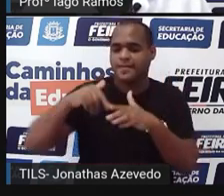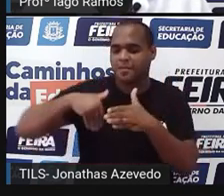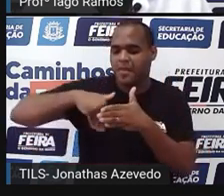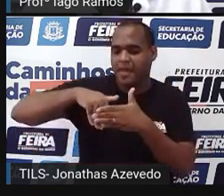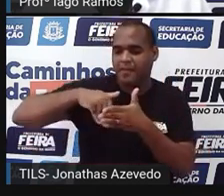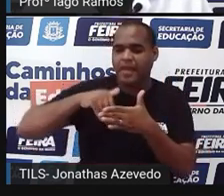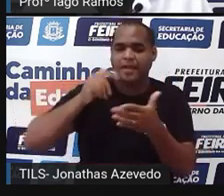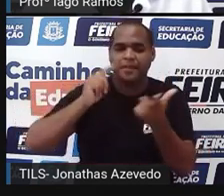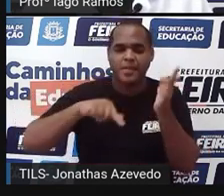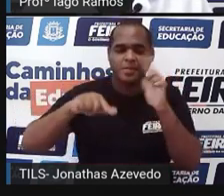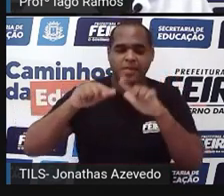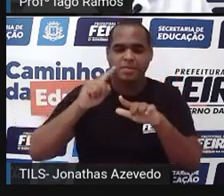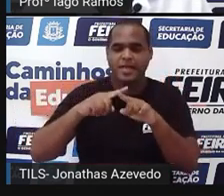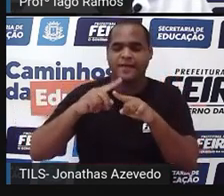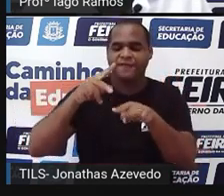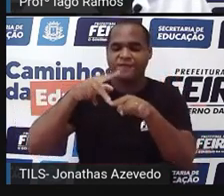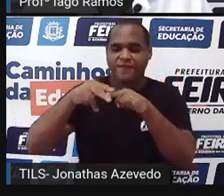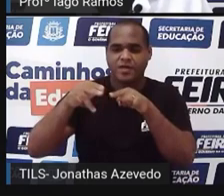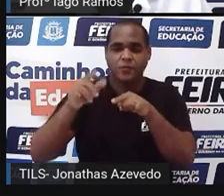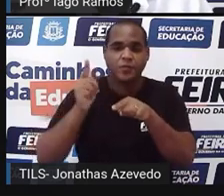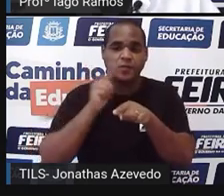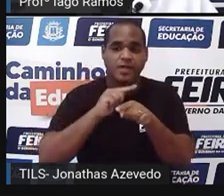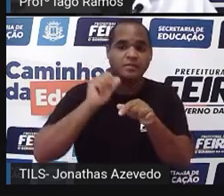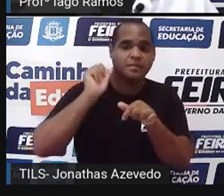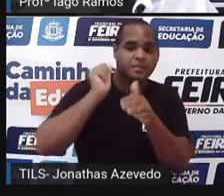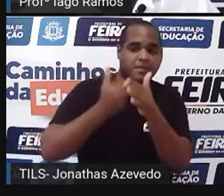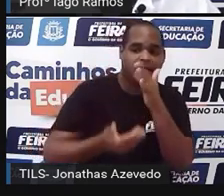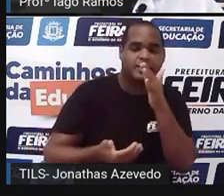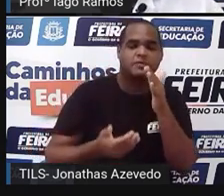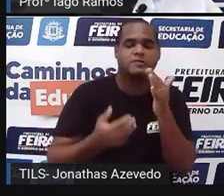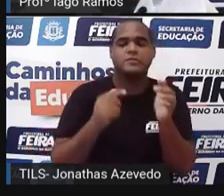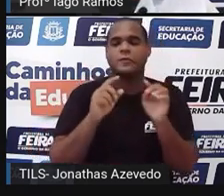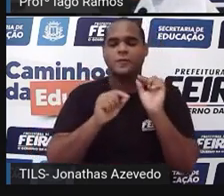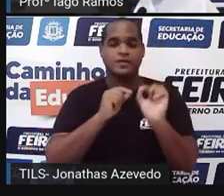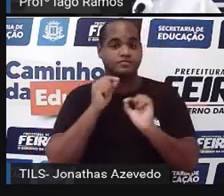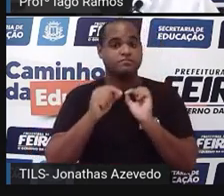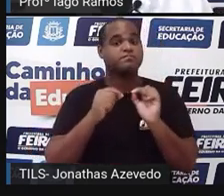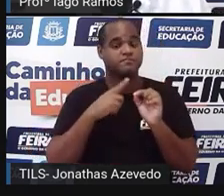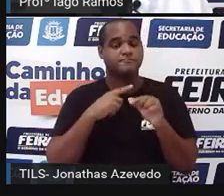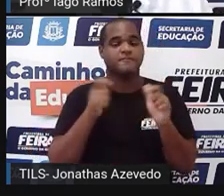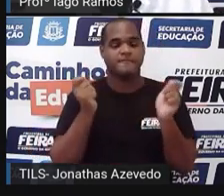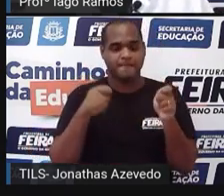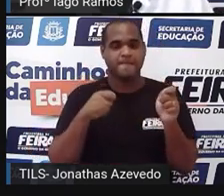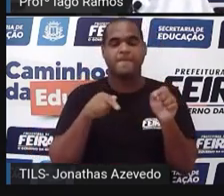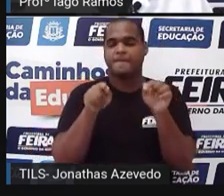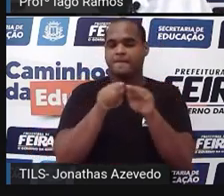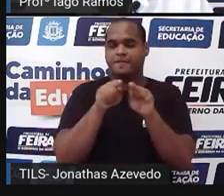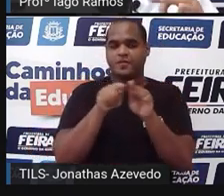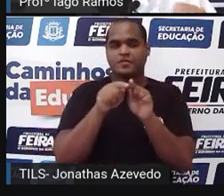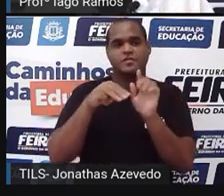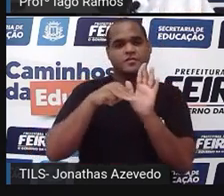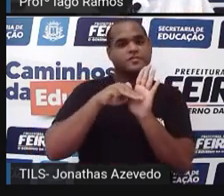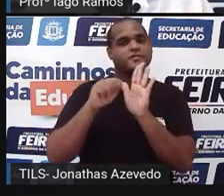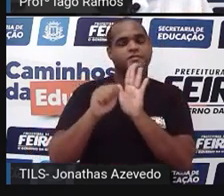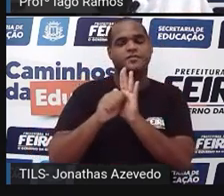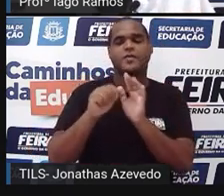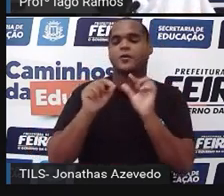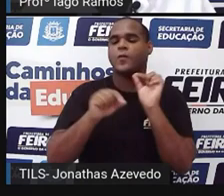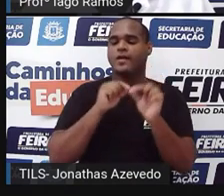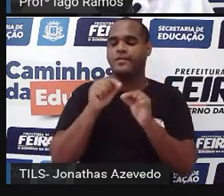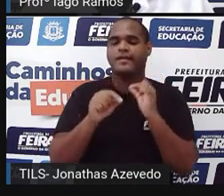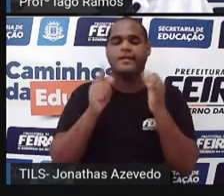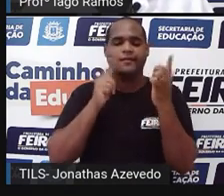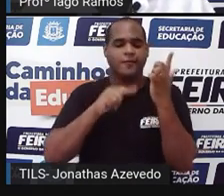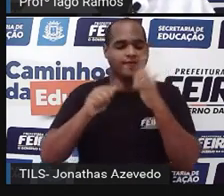em ali número de vitórias número de derrotas e que e também tá a média de